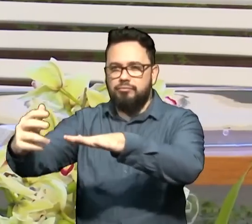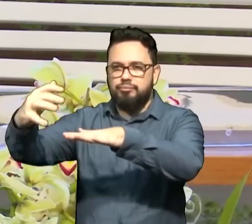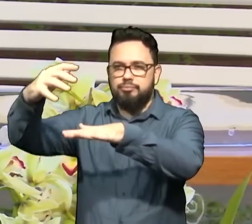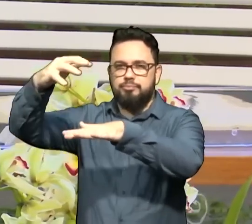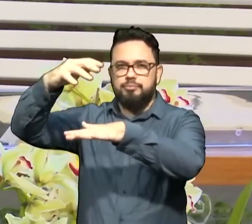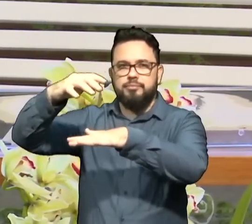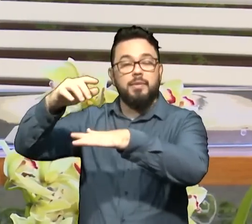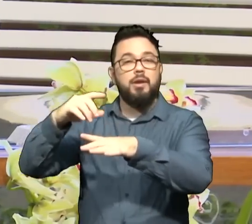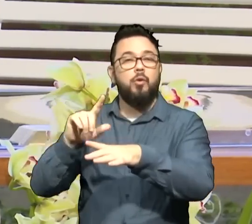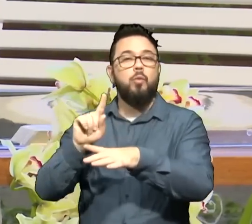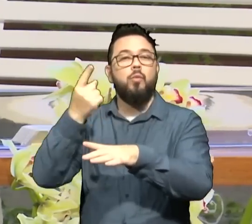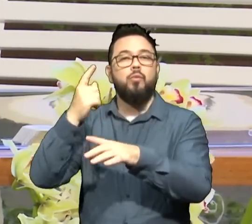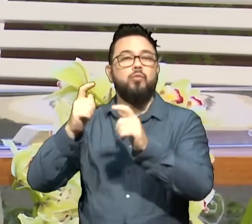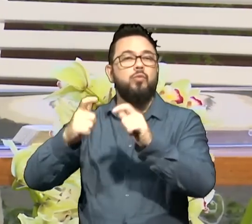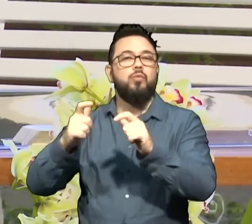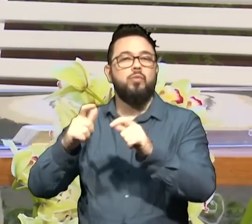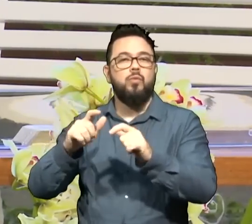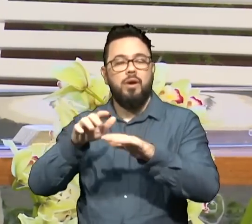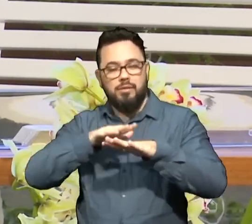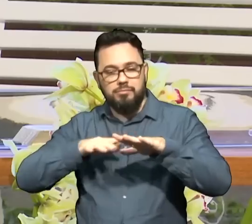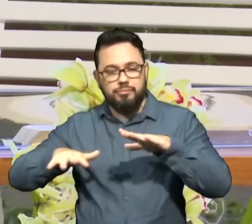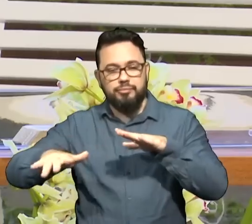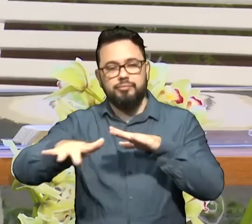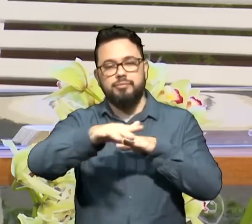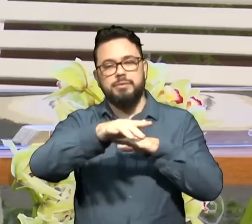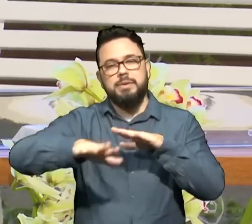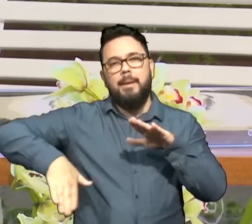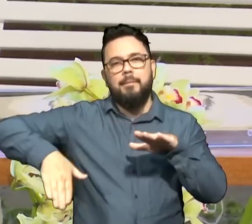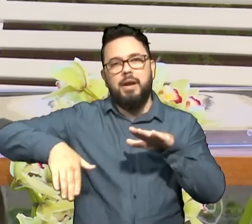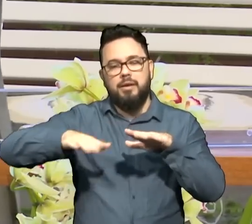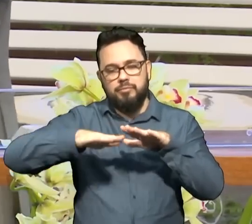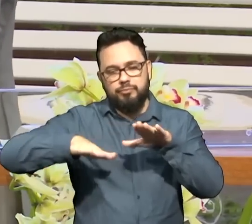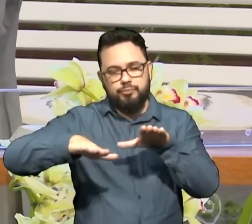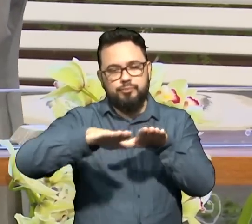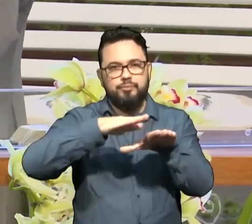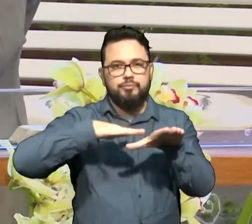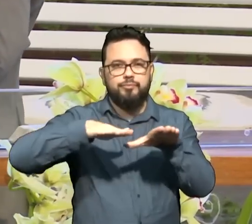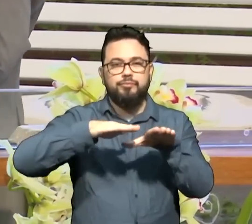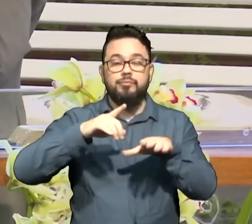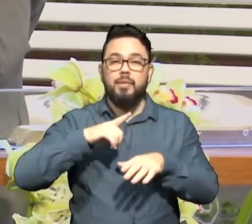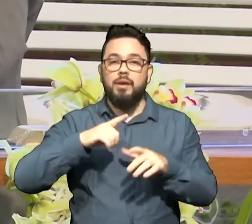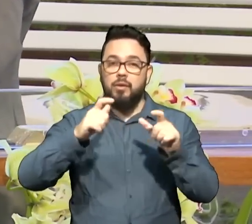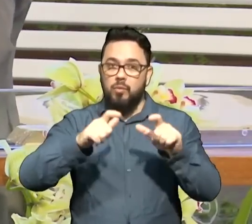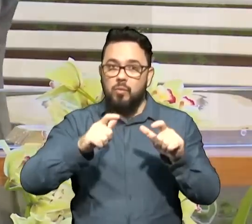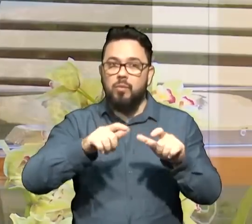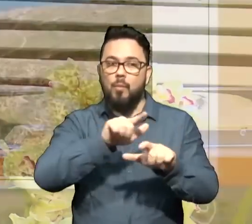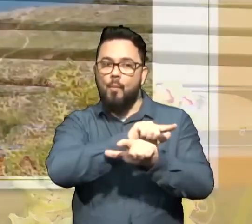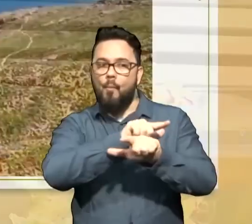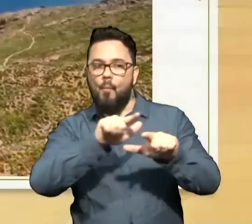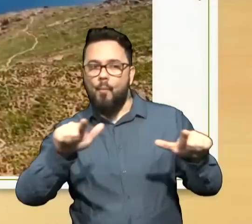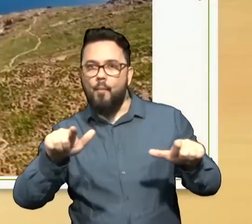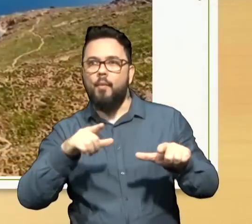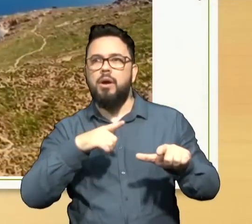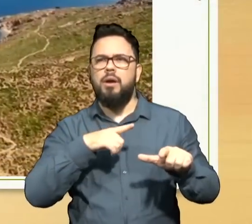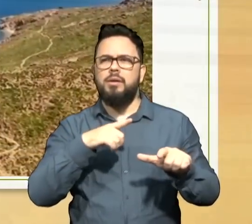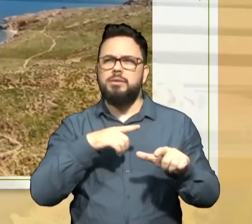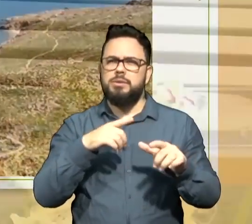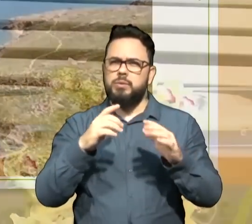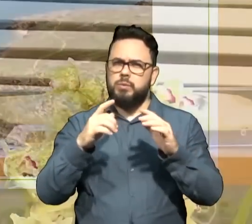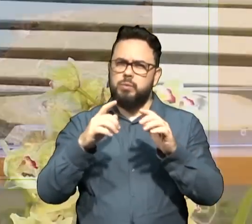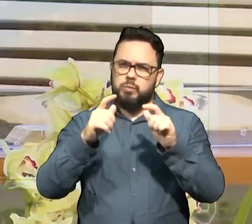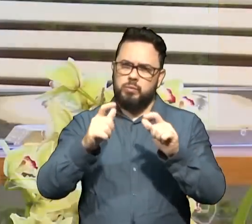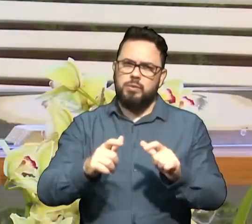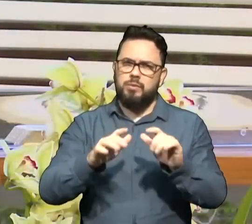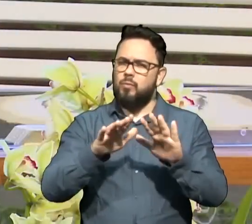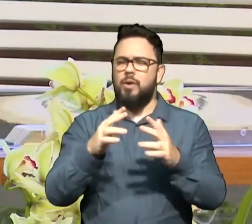Prainha aí mas na época de João era um lugar desolado havia uma comunidade perdão que morava ali não era